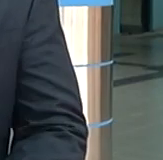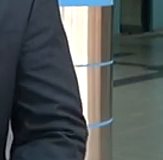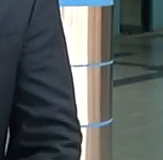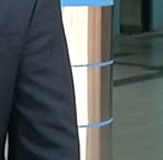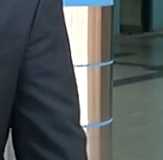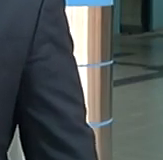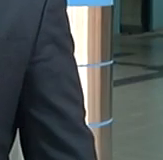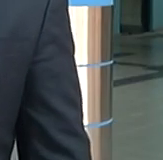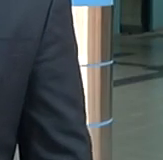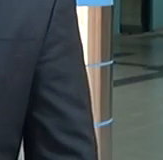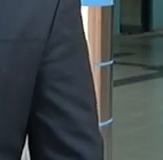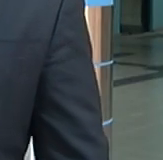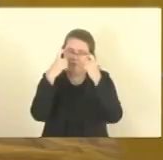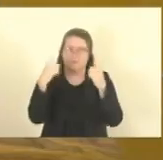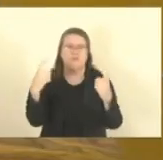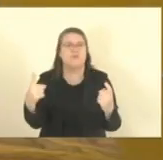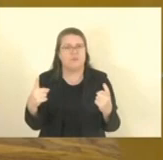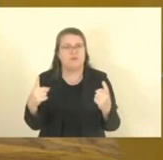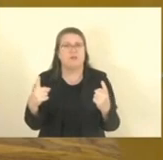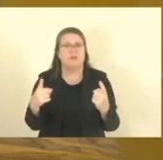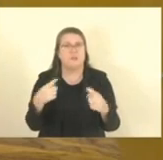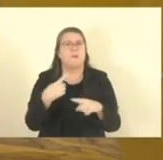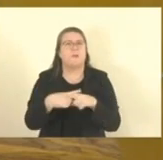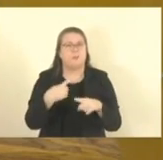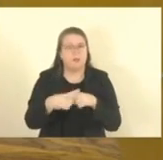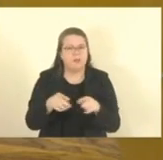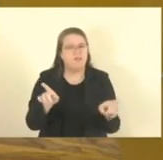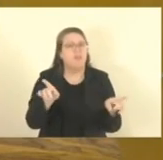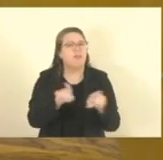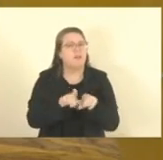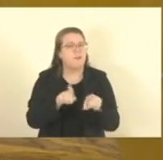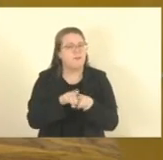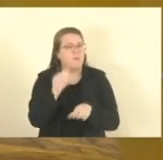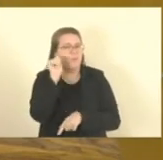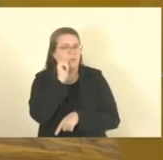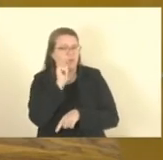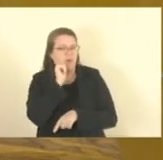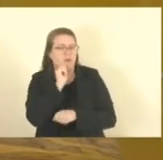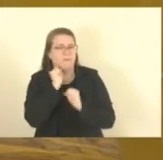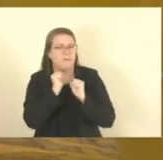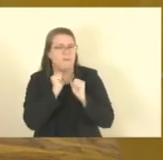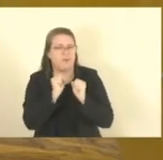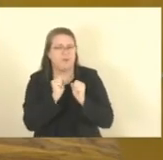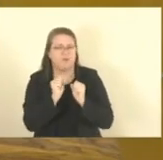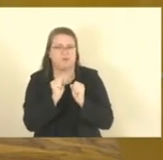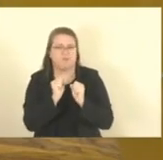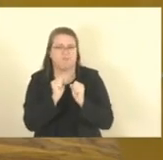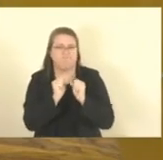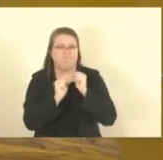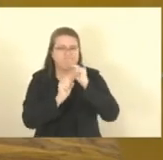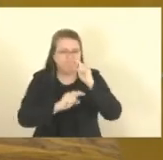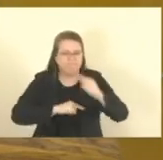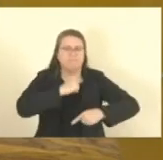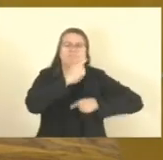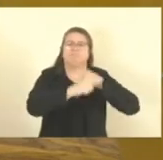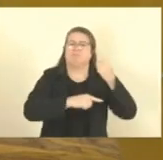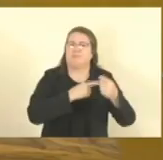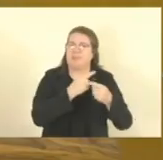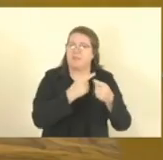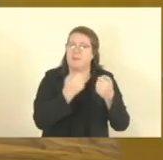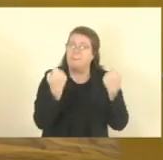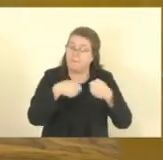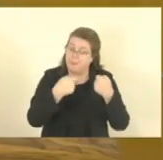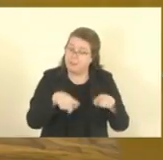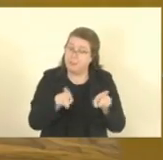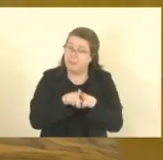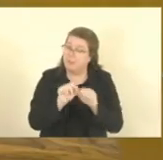assassinatos contra mulheres. Porque também, para que a mulher possa sair dessa condição, ela precisa